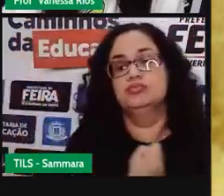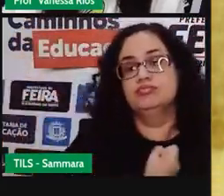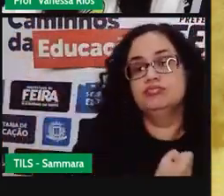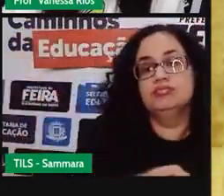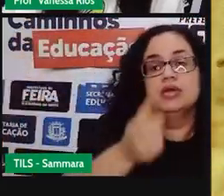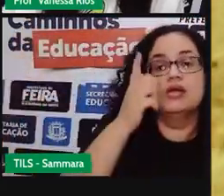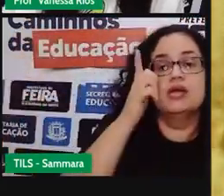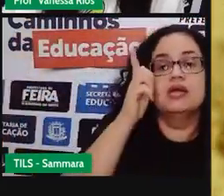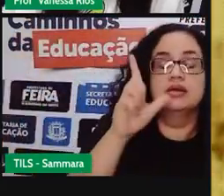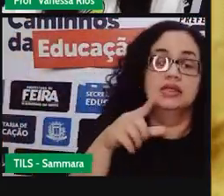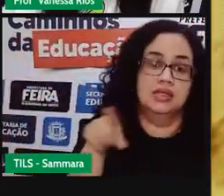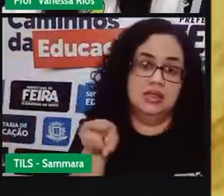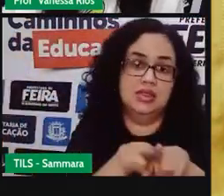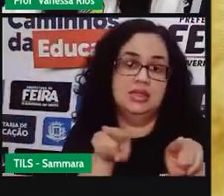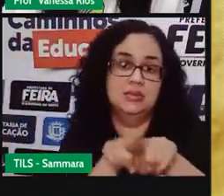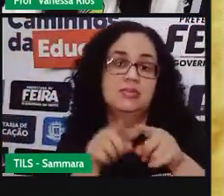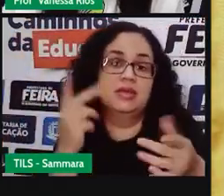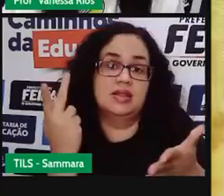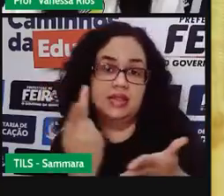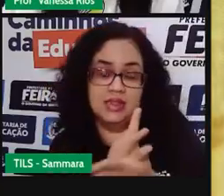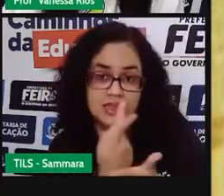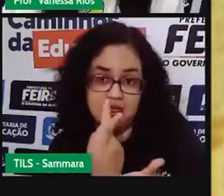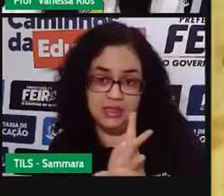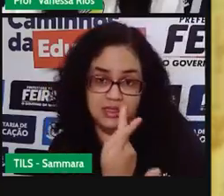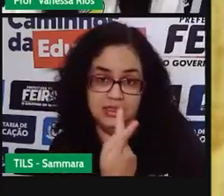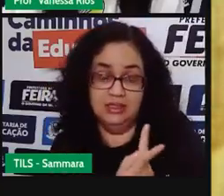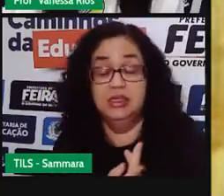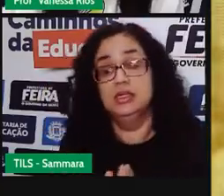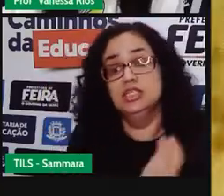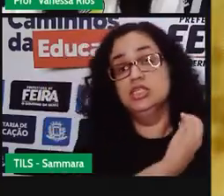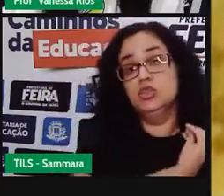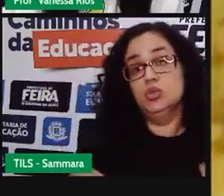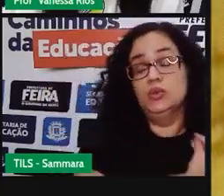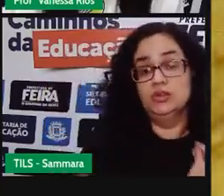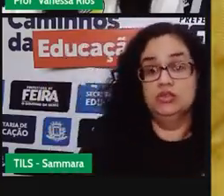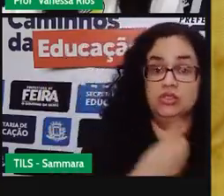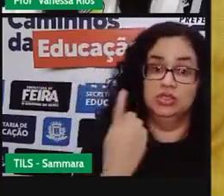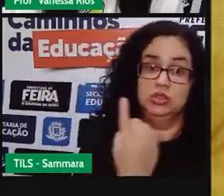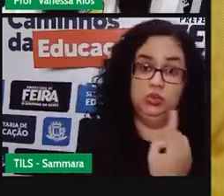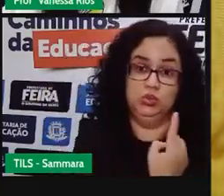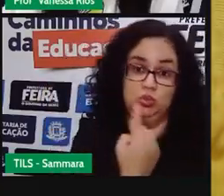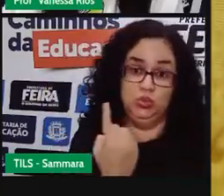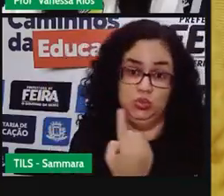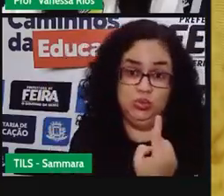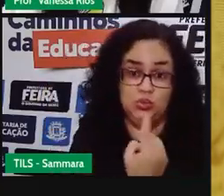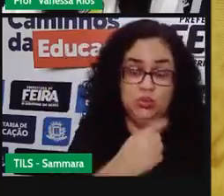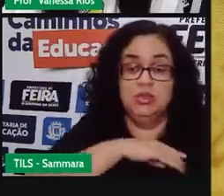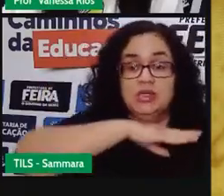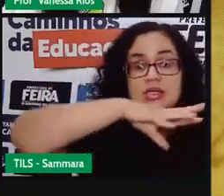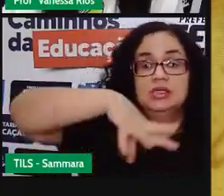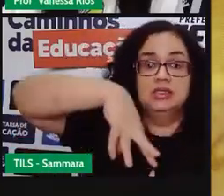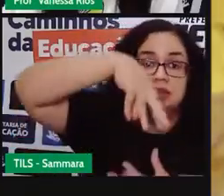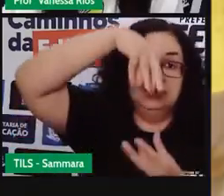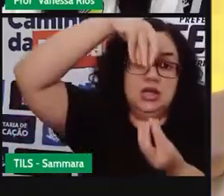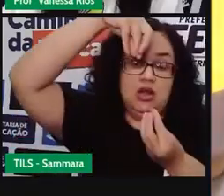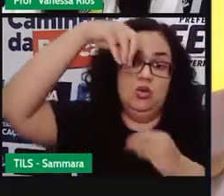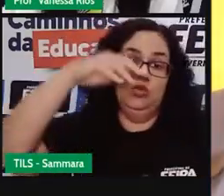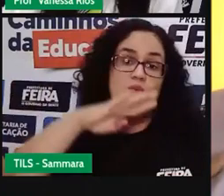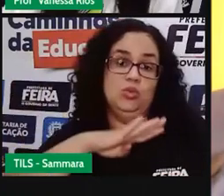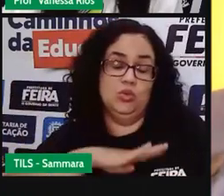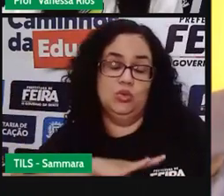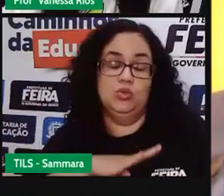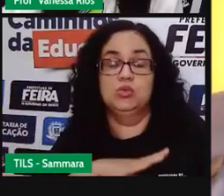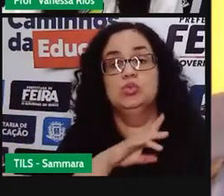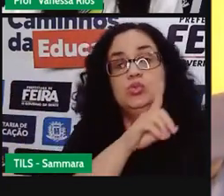acertam e que erram. Heróis de uma vida só. Heróis de alma e de corpo que